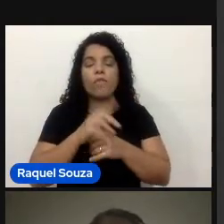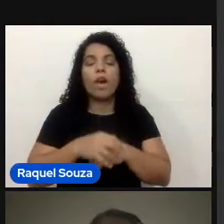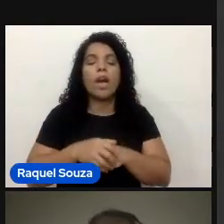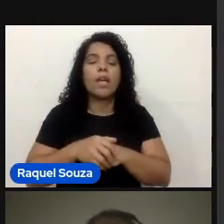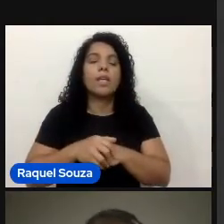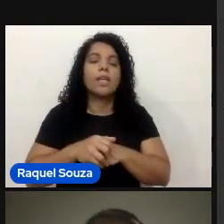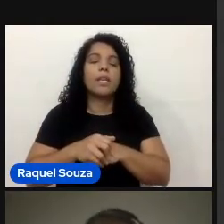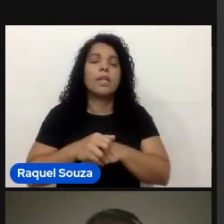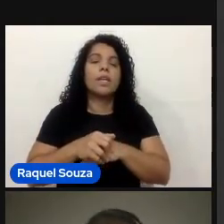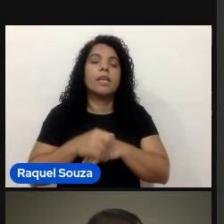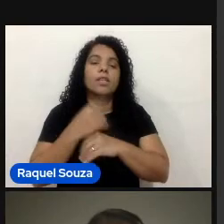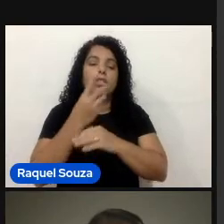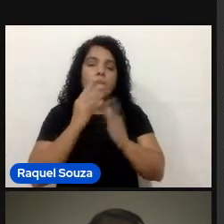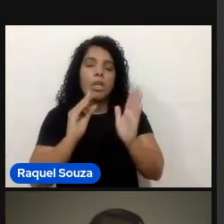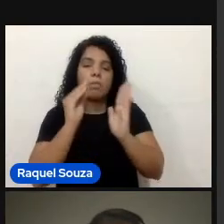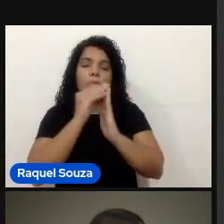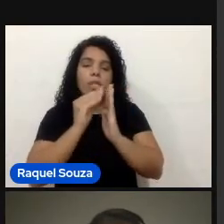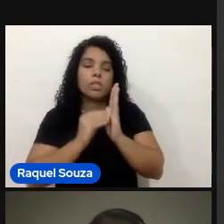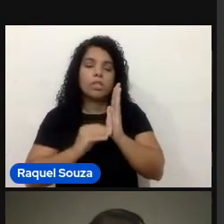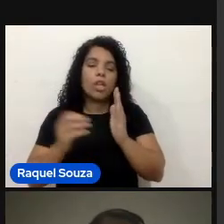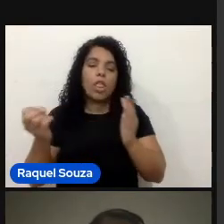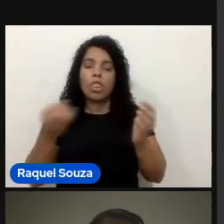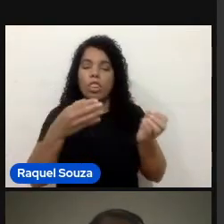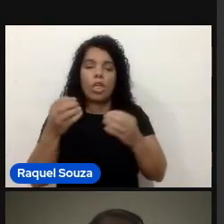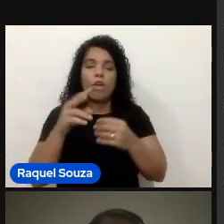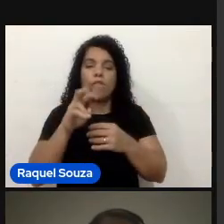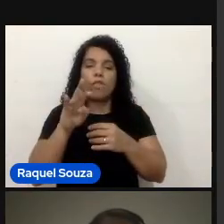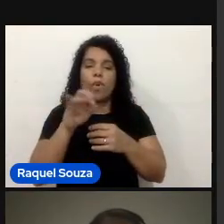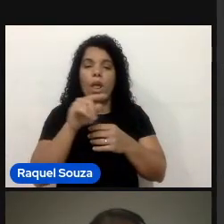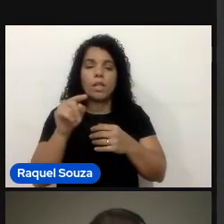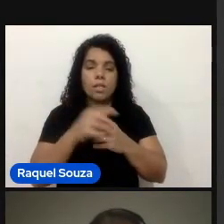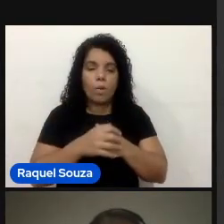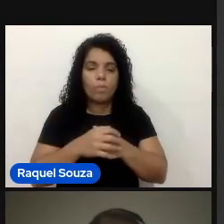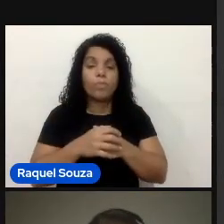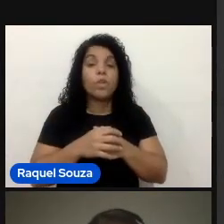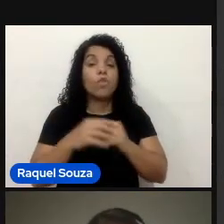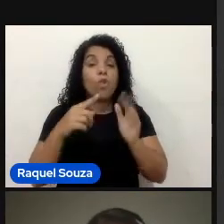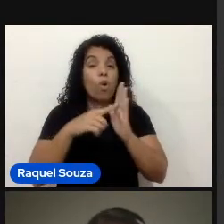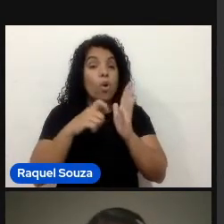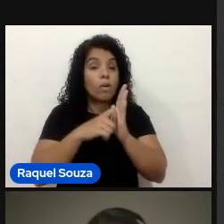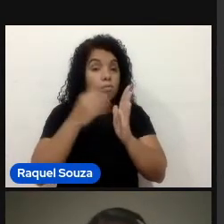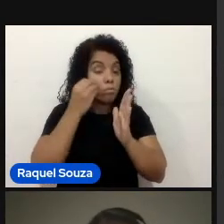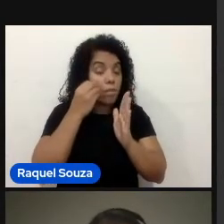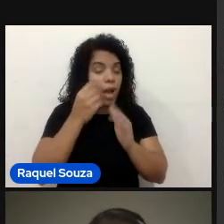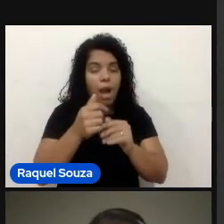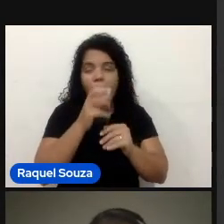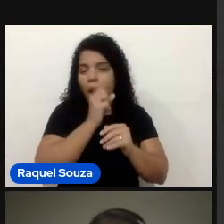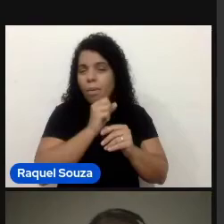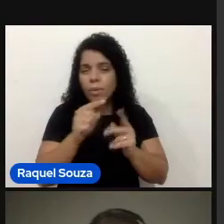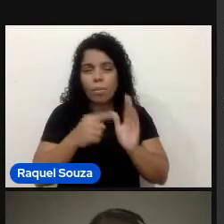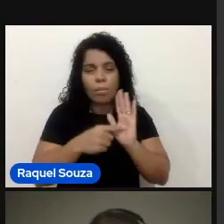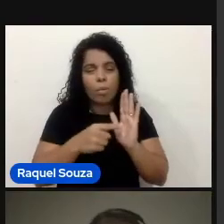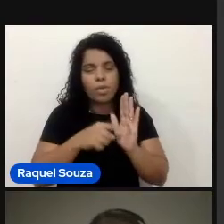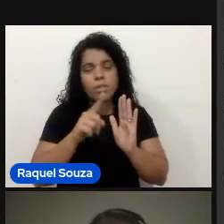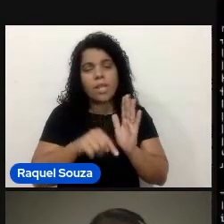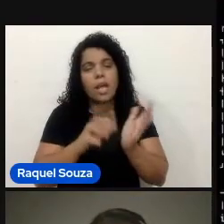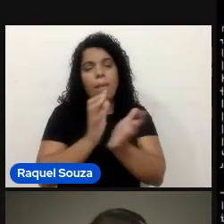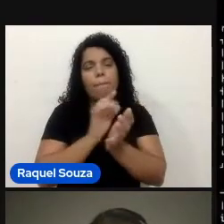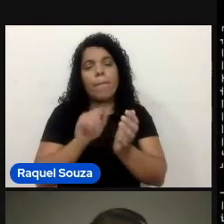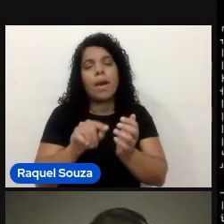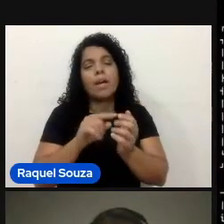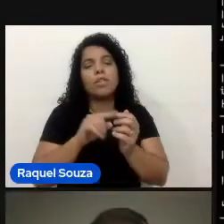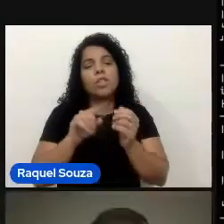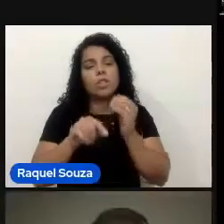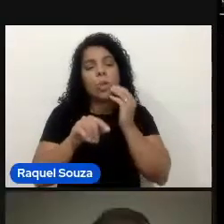estamos adicionando novas violações. Deixa eu rodar um teste rapidamente para mostrar a parte do inspector,